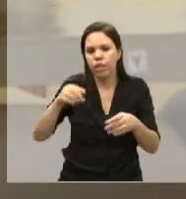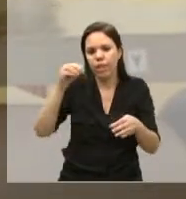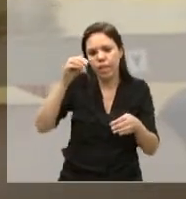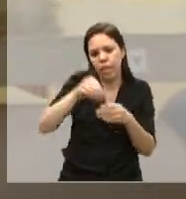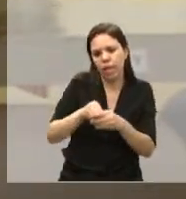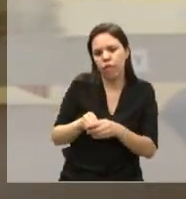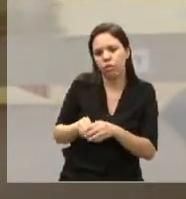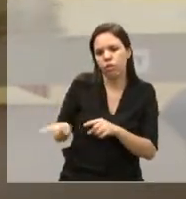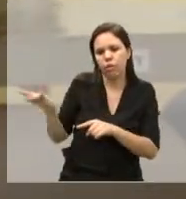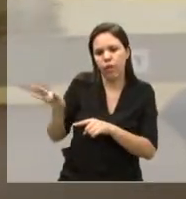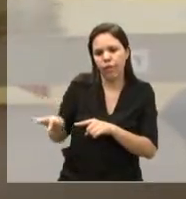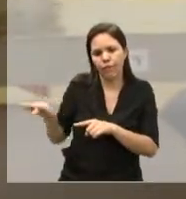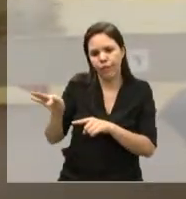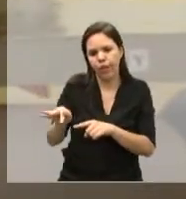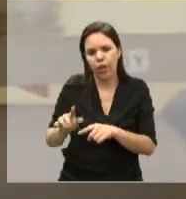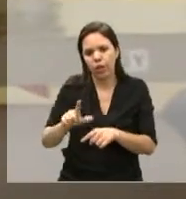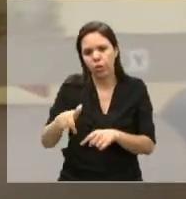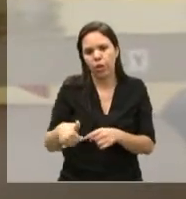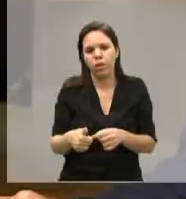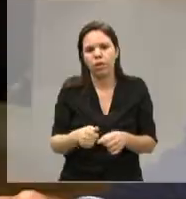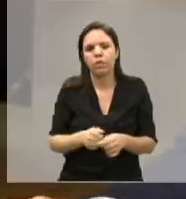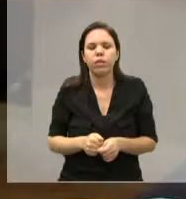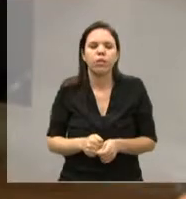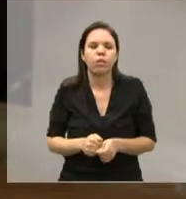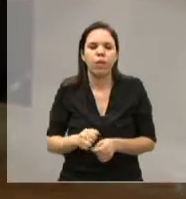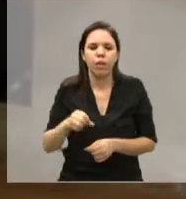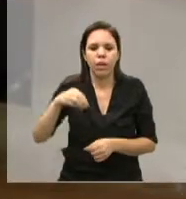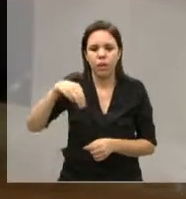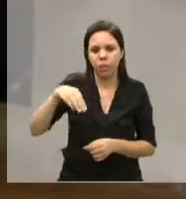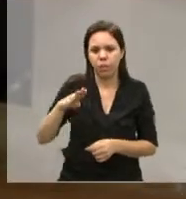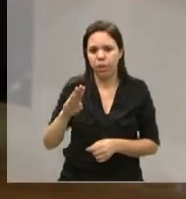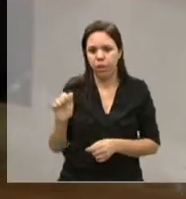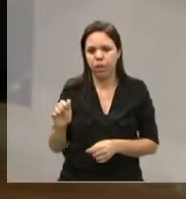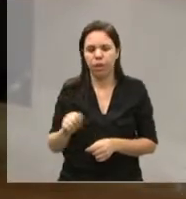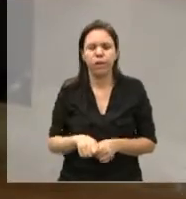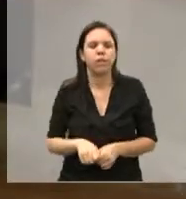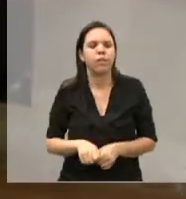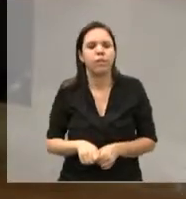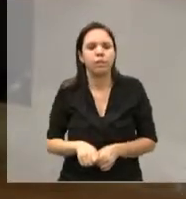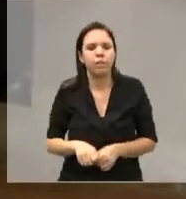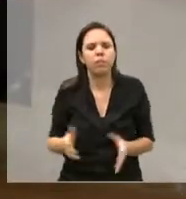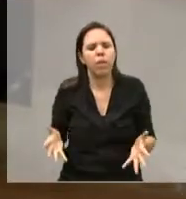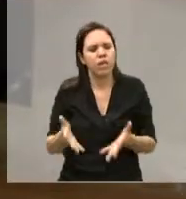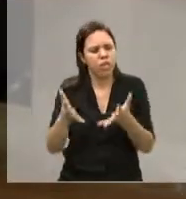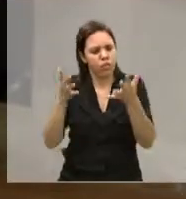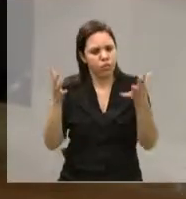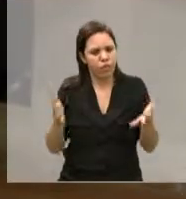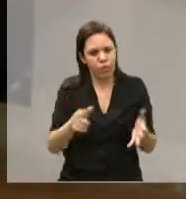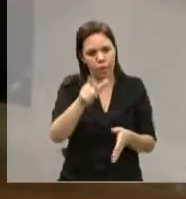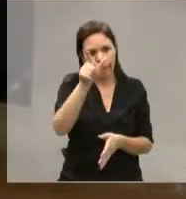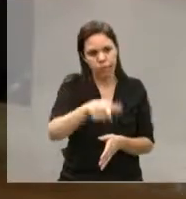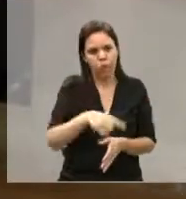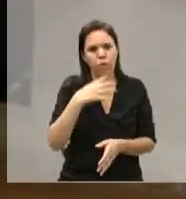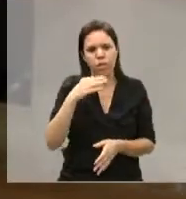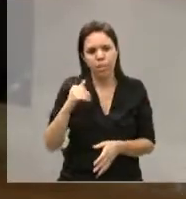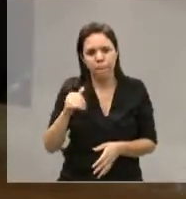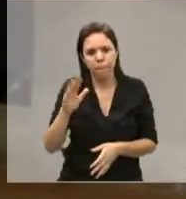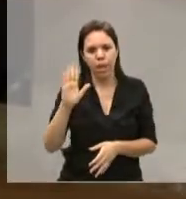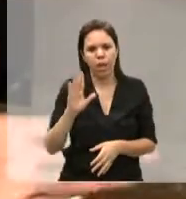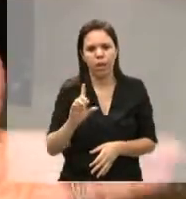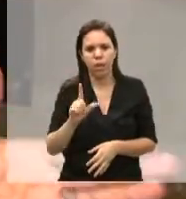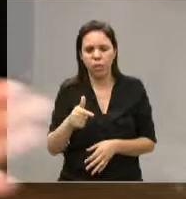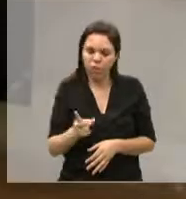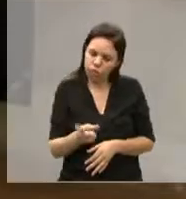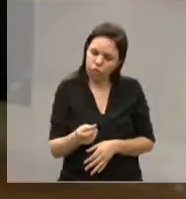academia na pós-ADM e depois no MBA. Porque isso também acaba motivando a pessoa a conhecer mais e aí ela vai continuar